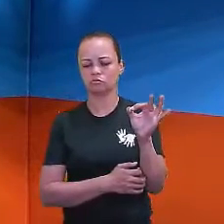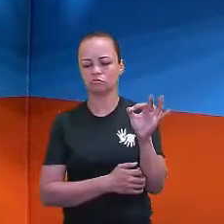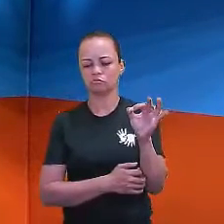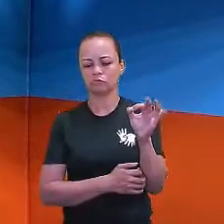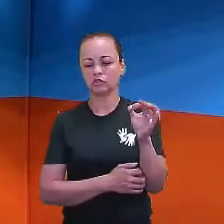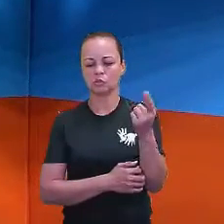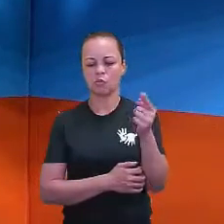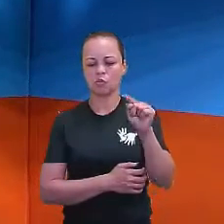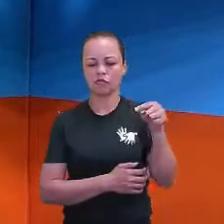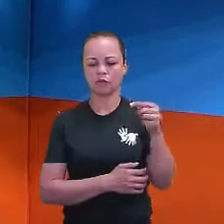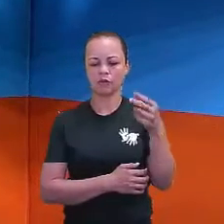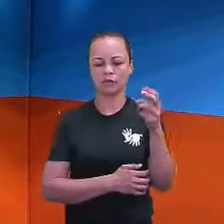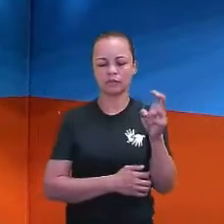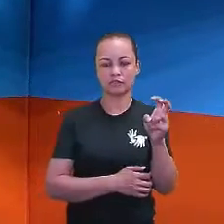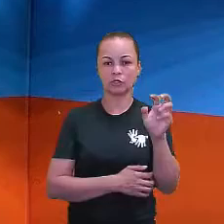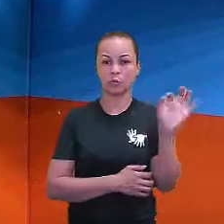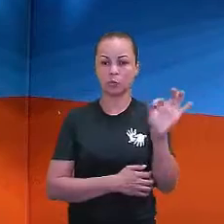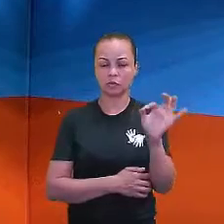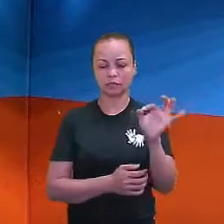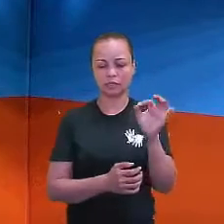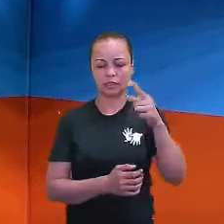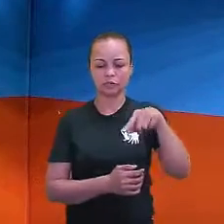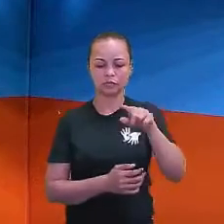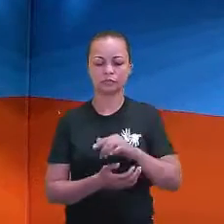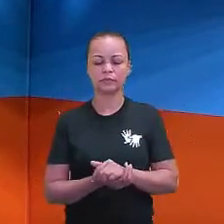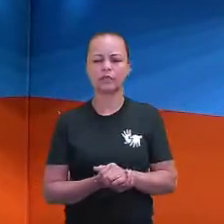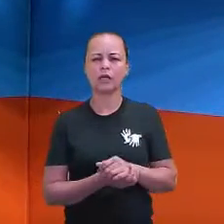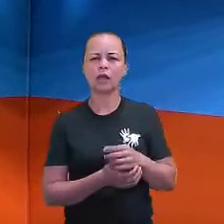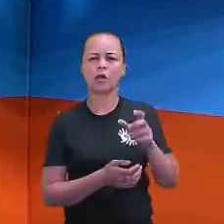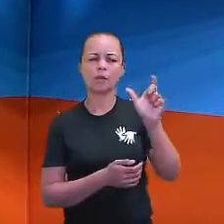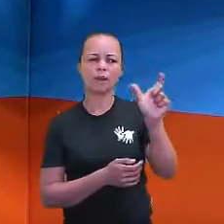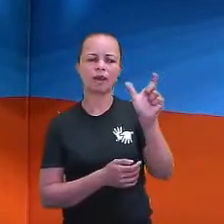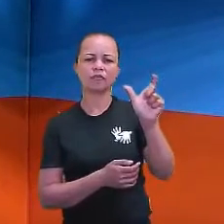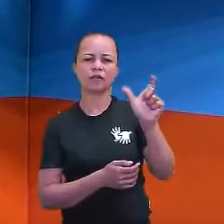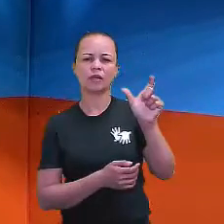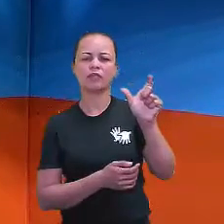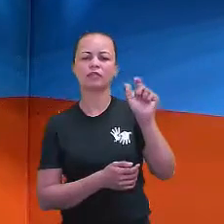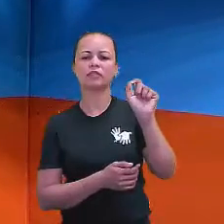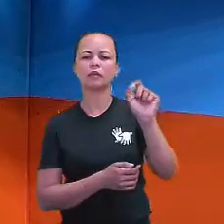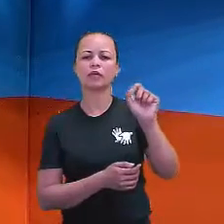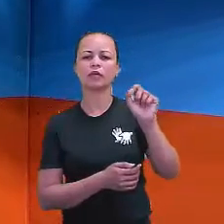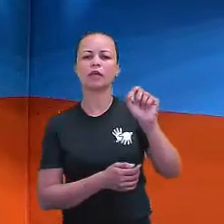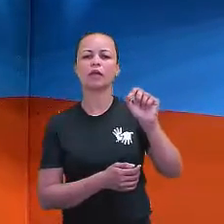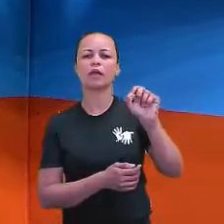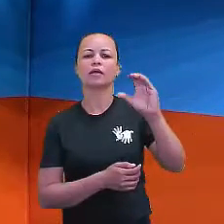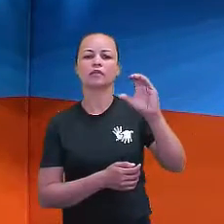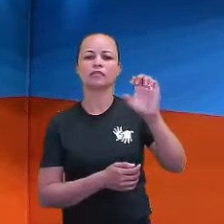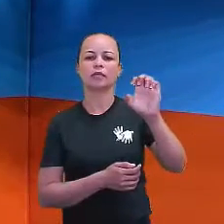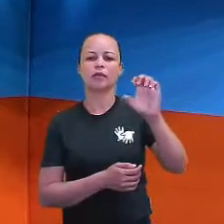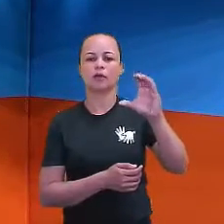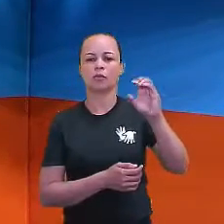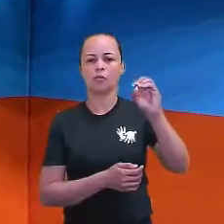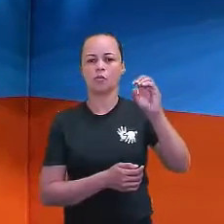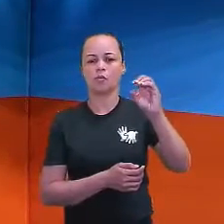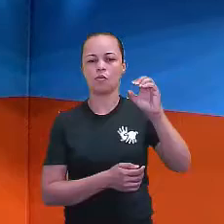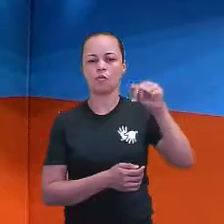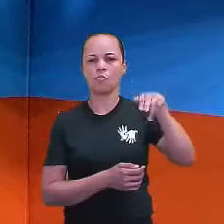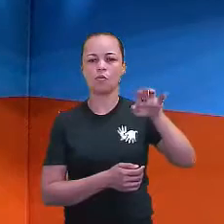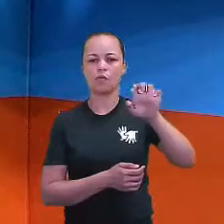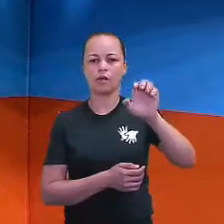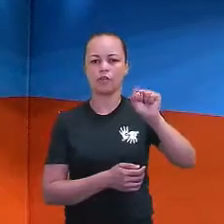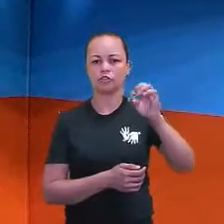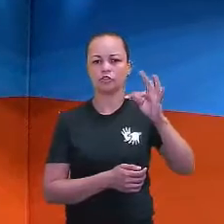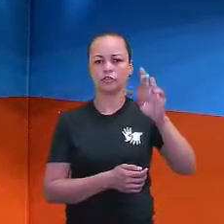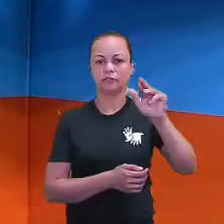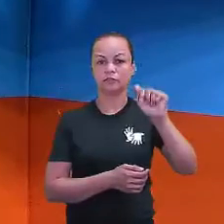ele vai ser, ó, preste atenção nessa palavra, sequestrado. Ou seja, o sequestro desse carbono,